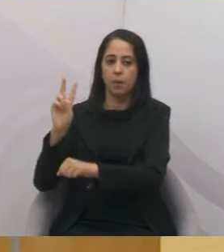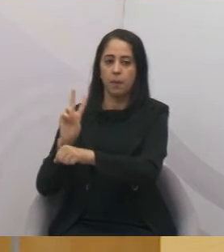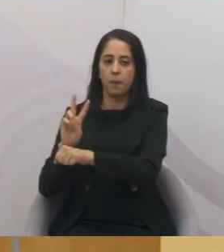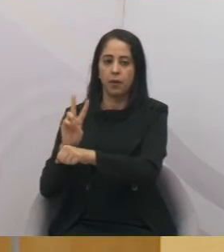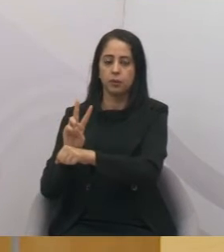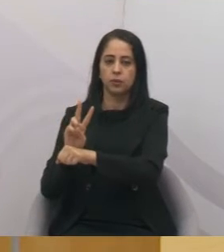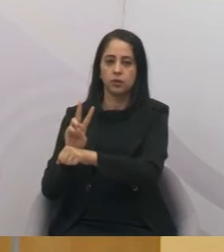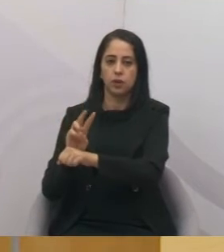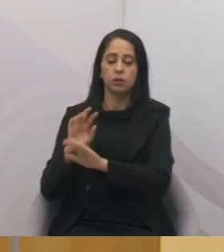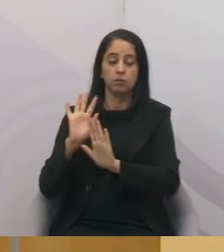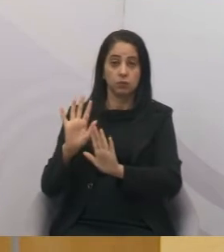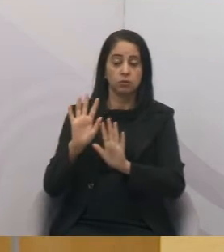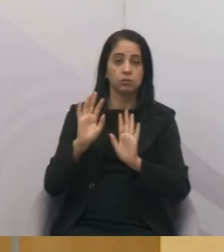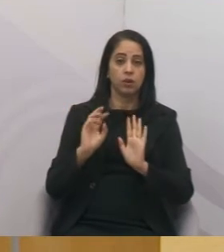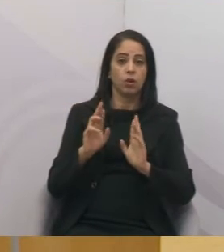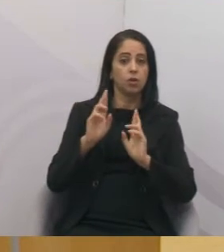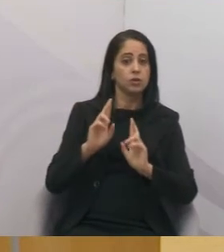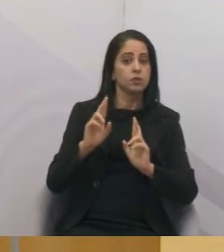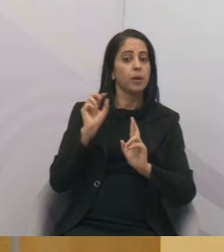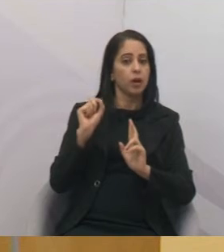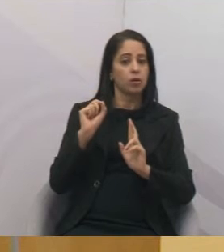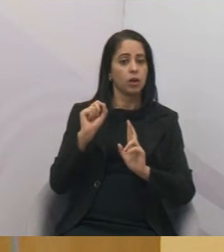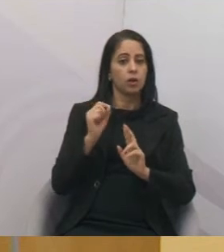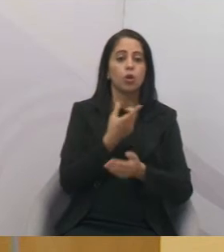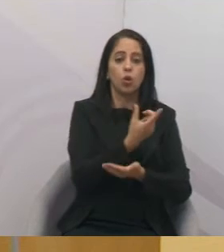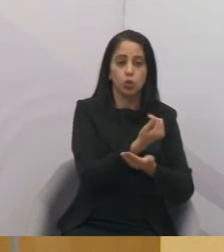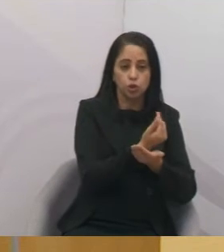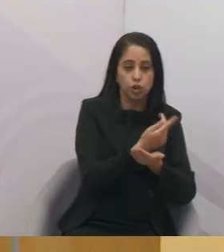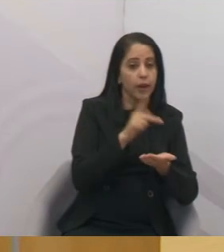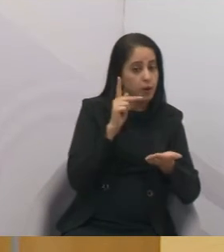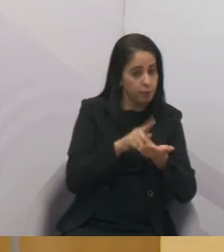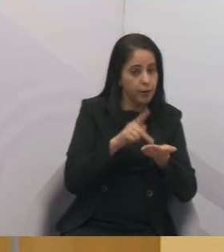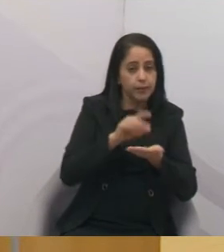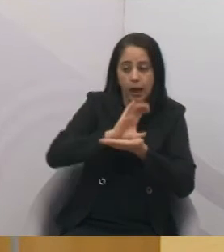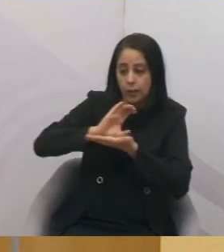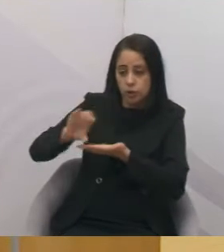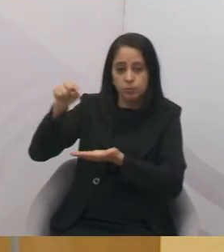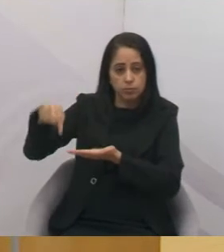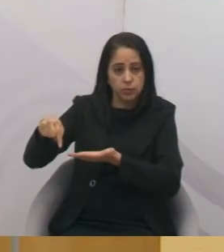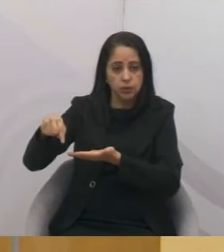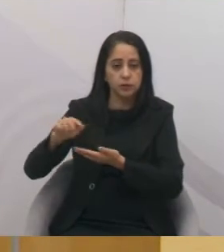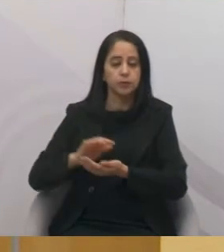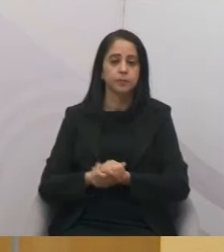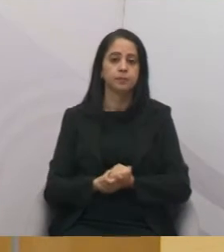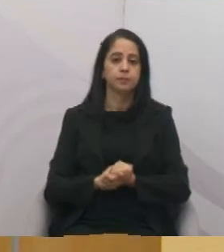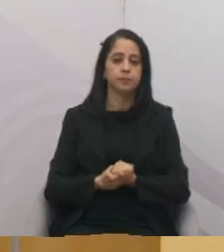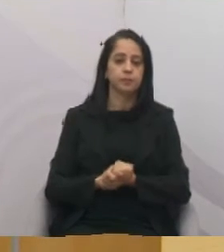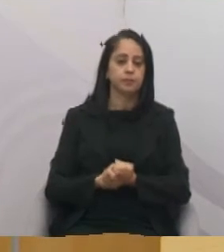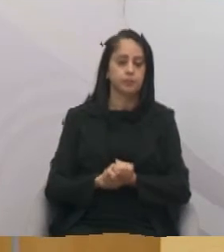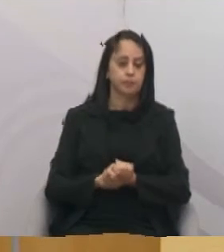Espero, então, que esses recursos sejam efetivamente... Pois não, vereador Nani?